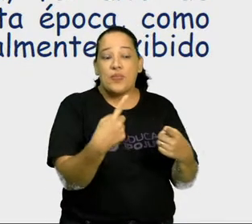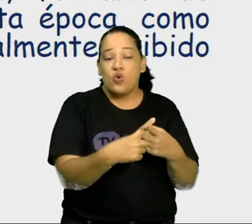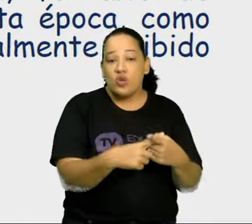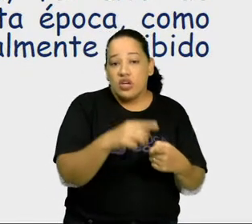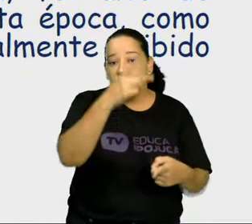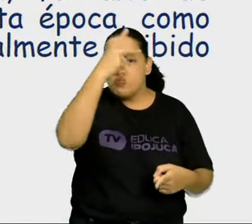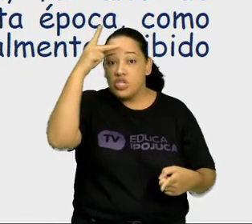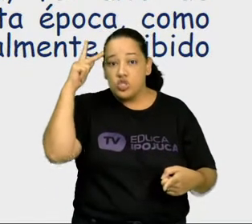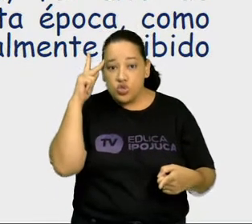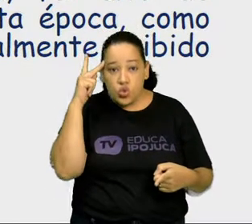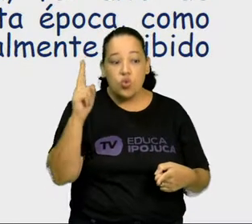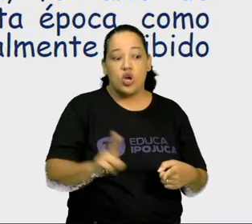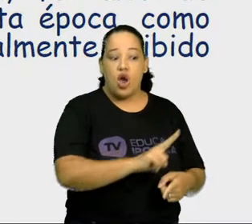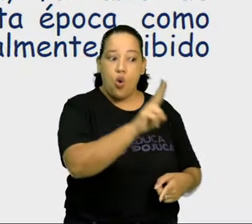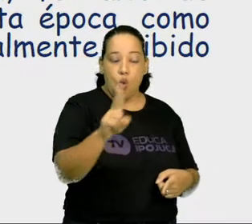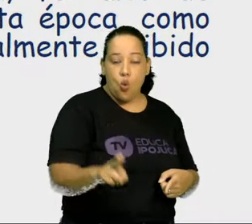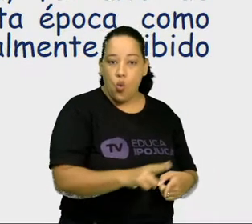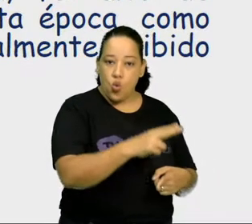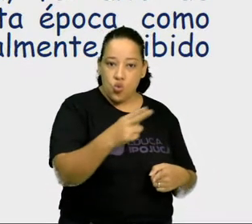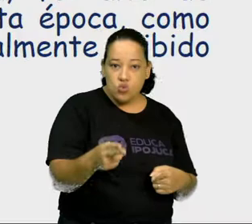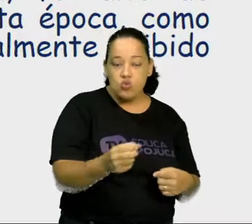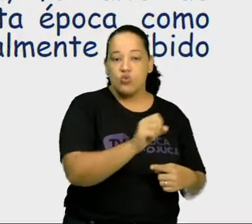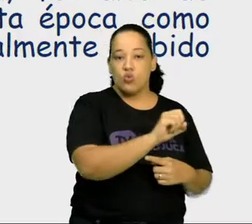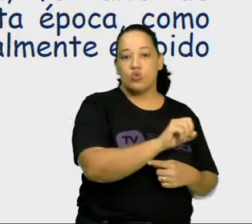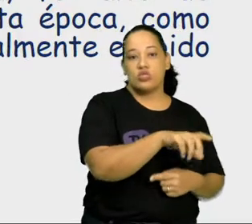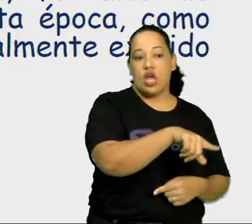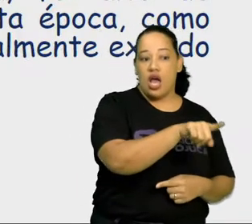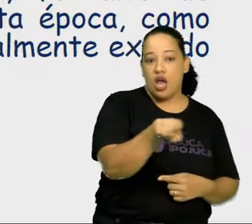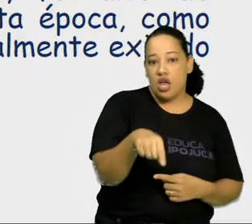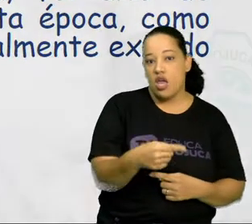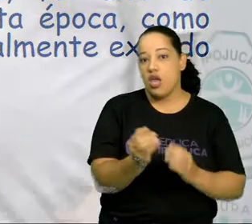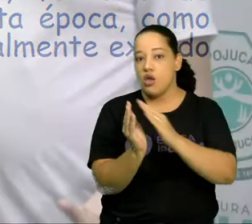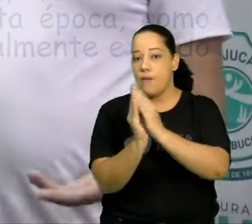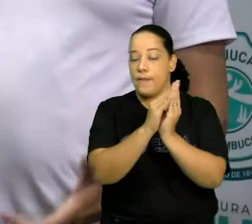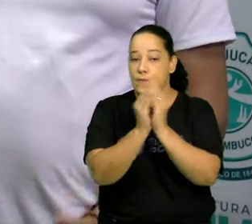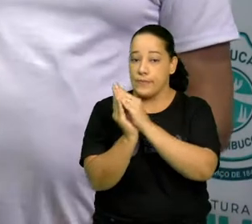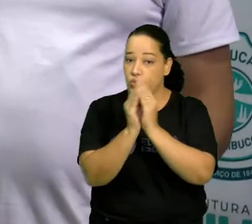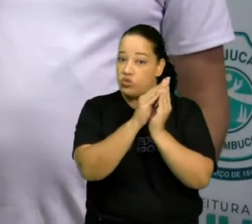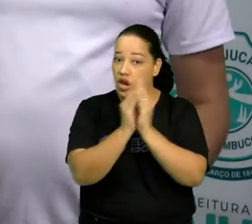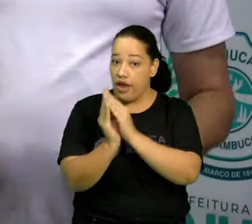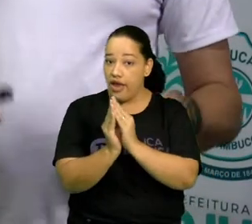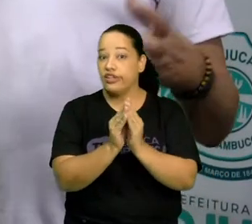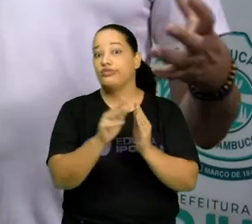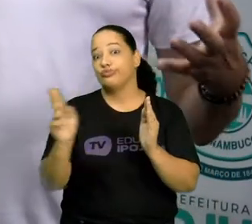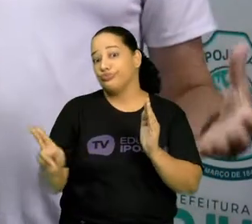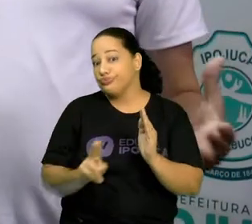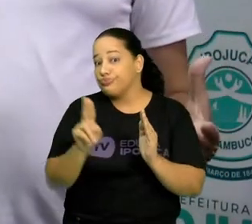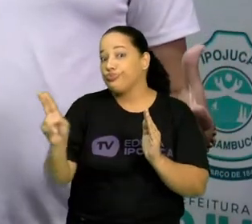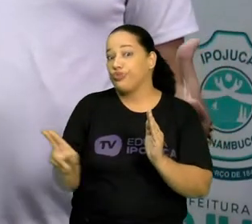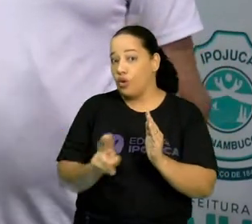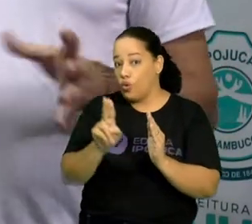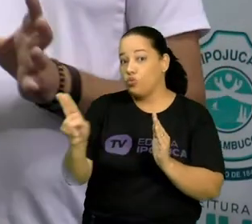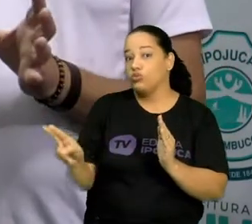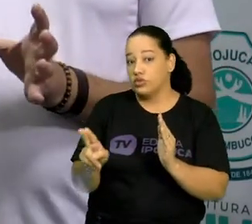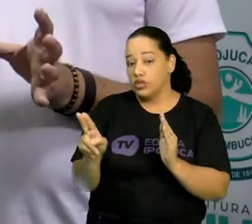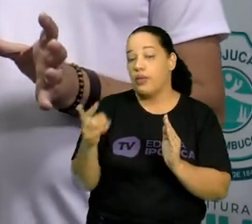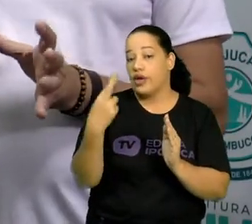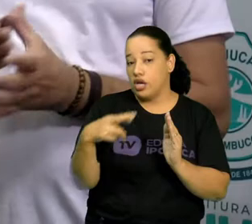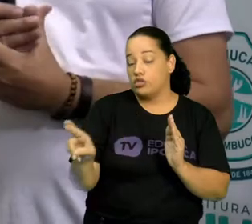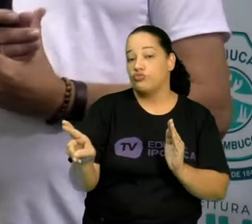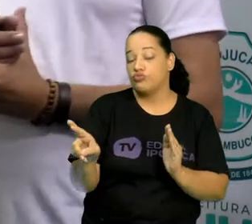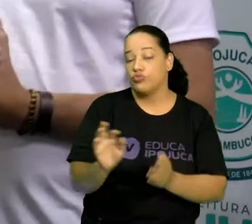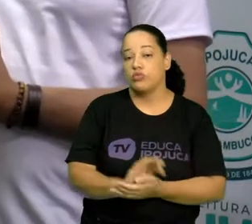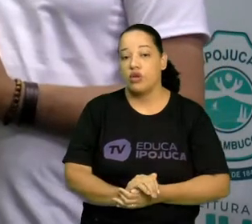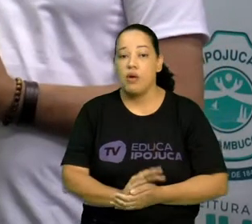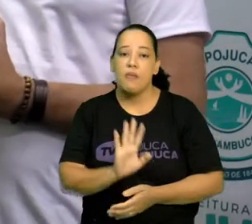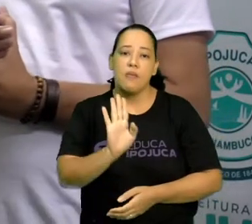evangelizar as pessoas. Era normalmente exibido durante feiras livres nos burgos. O que são os burgos? São o